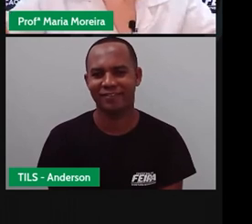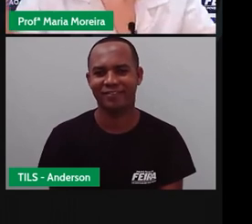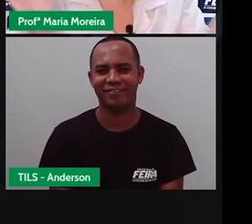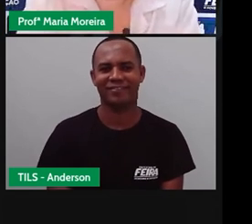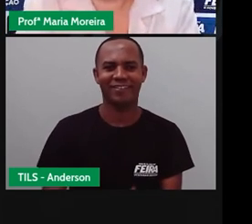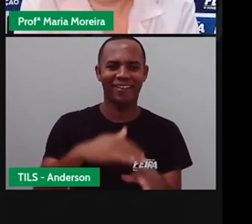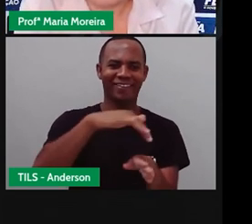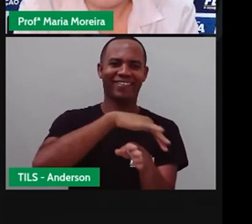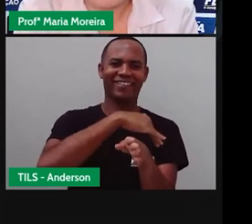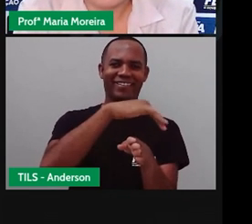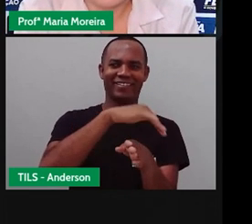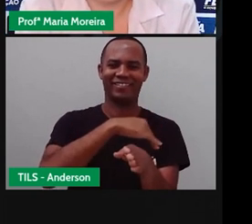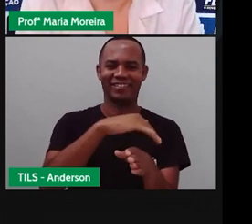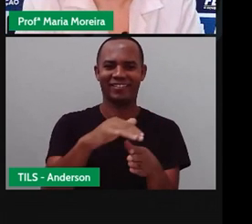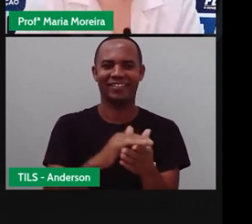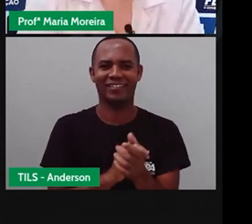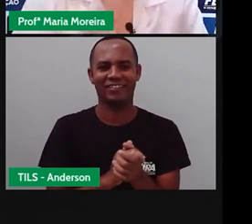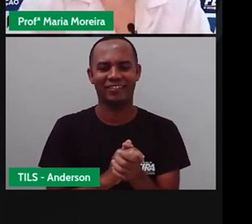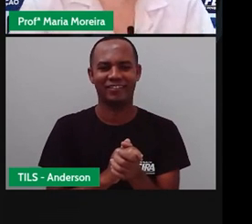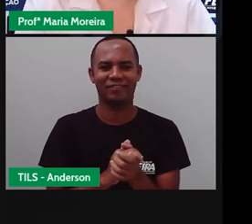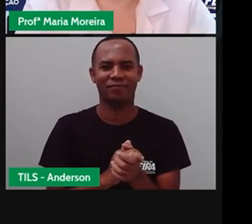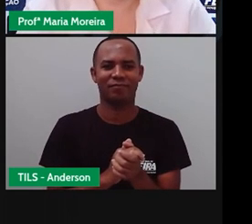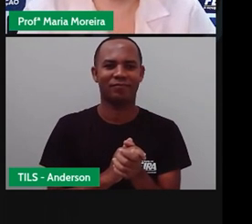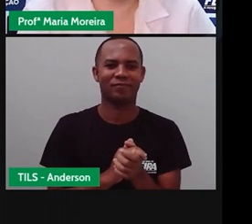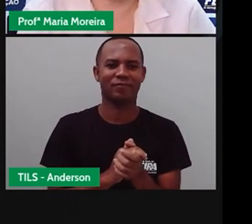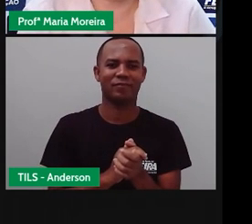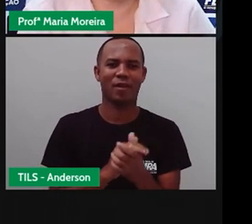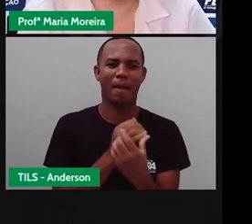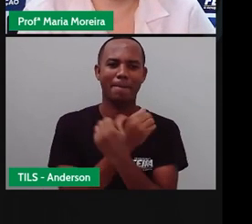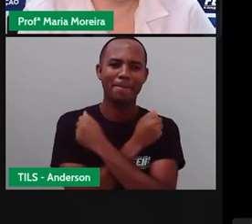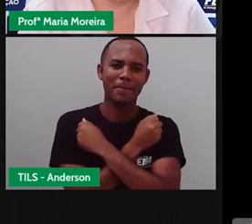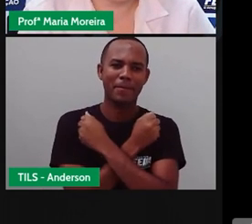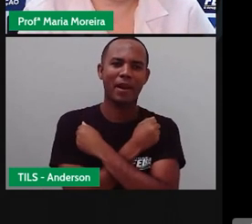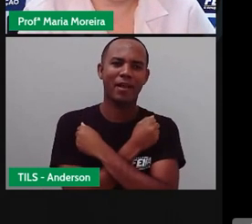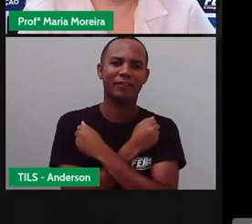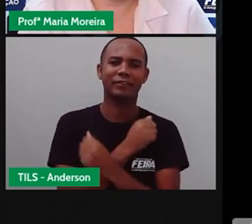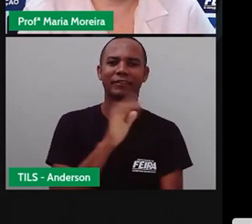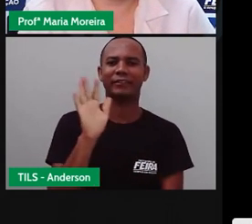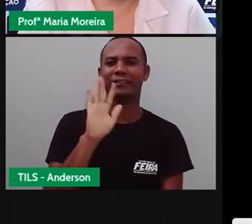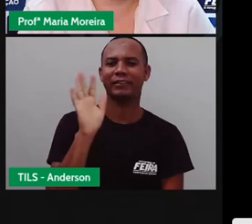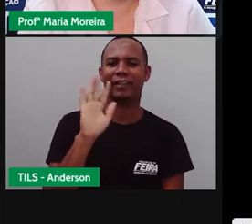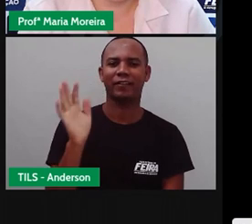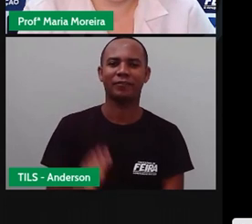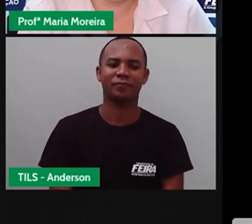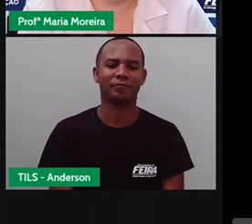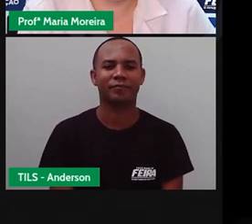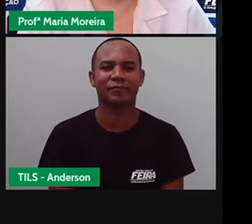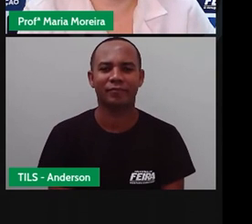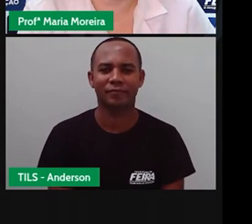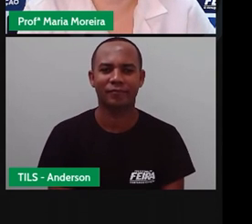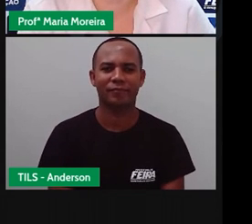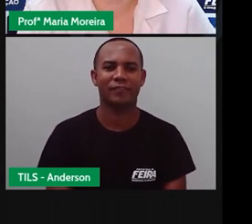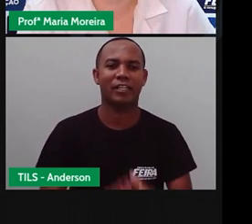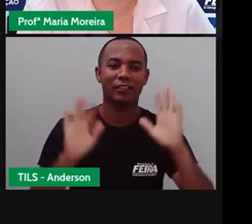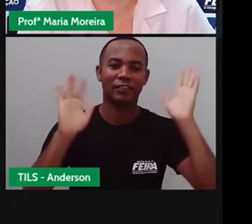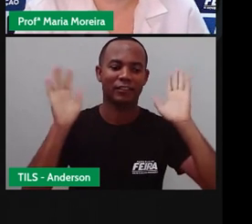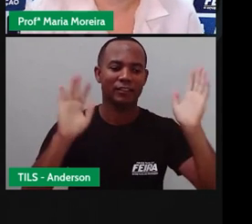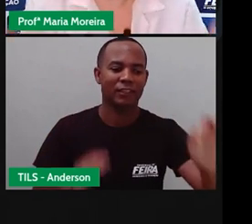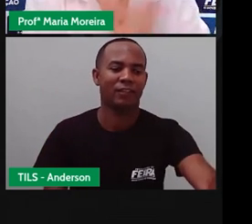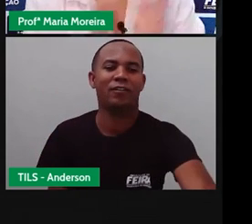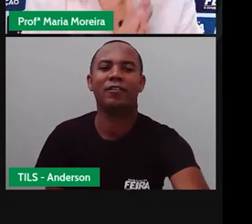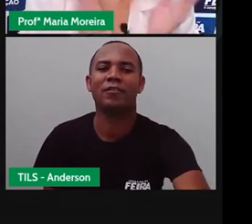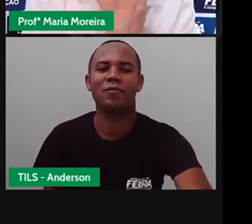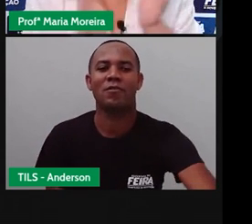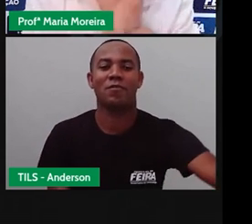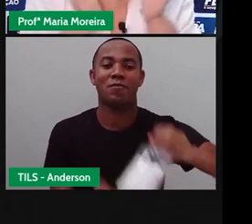é um beijo para sua rua tá um cheiro para vocês e vamos as nossas orientações que nas que é o